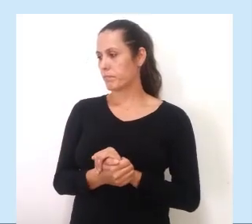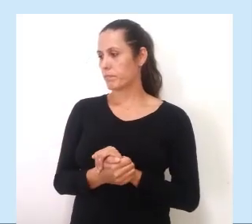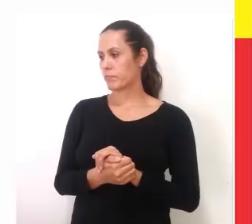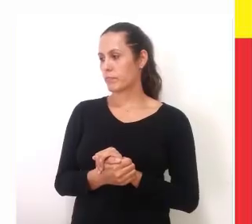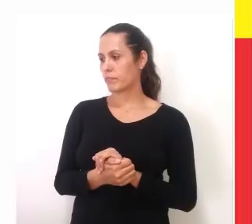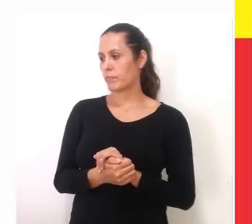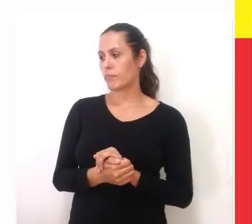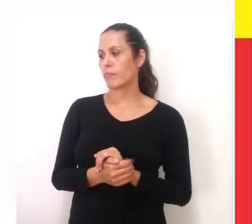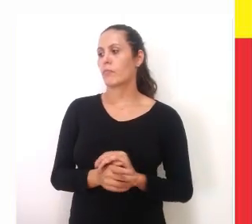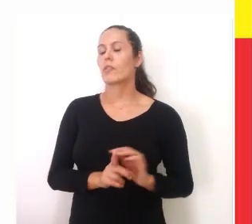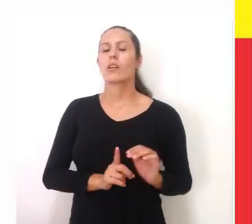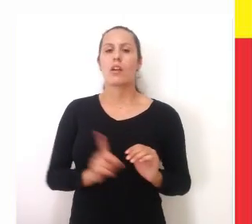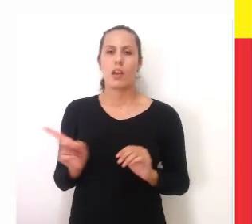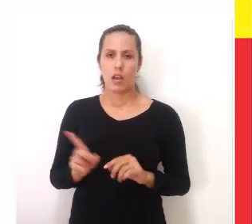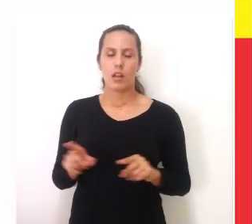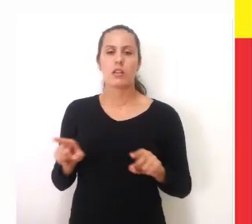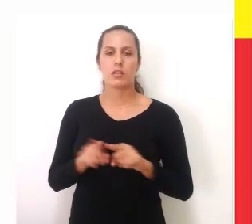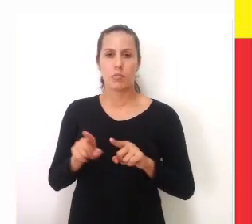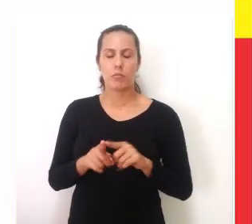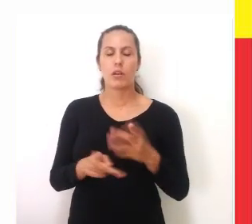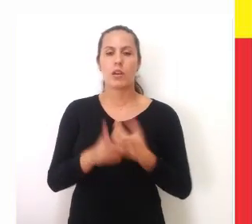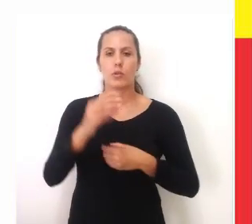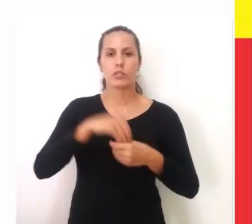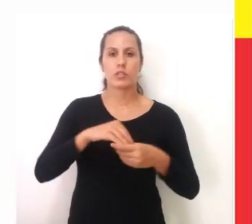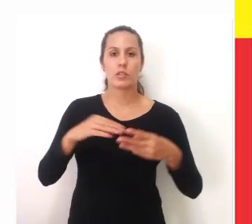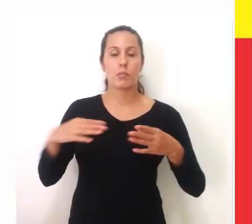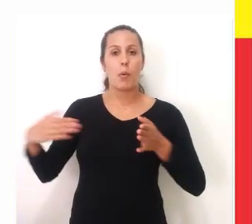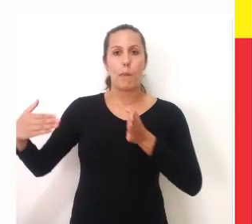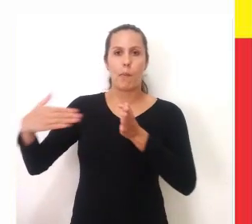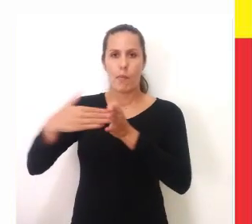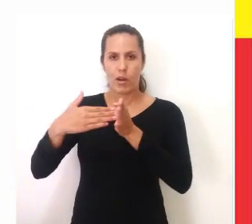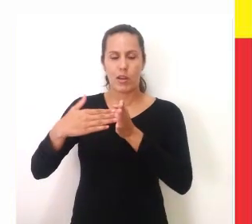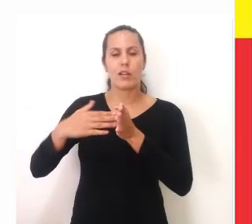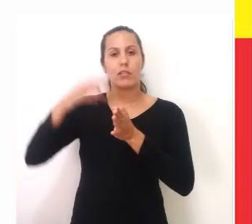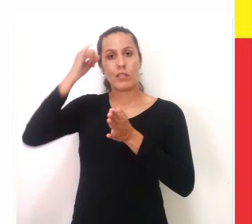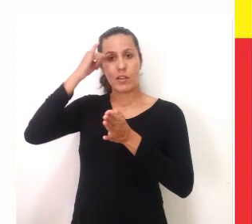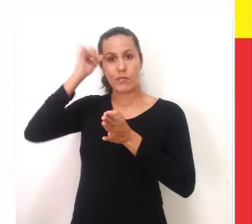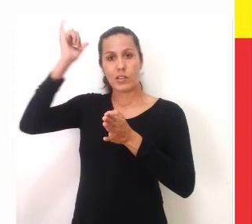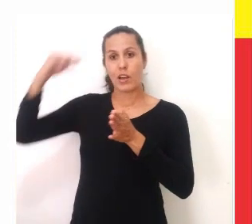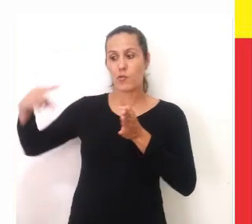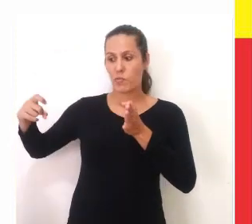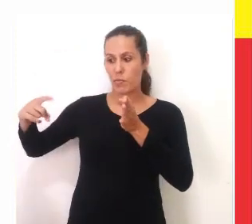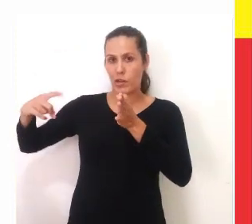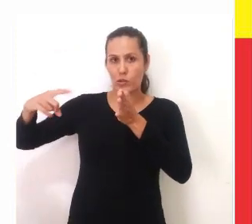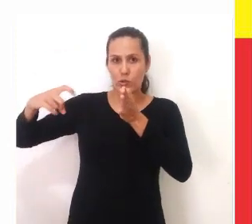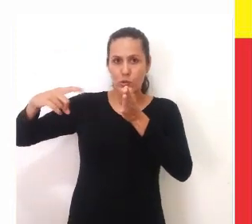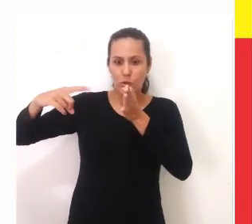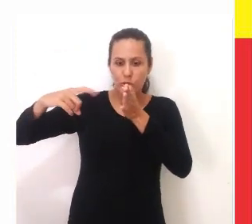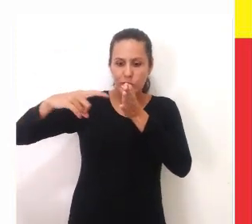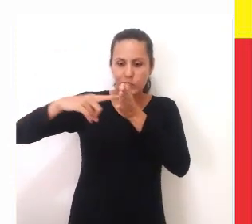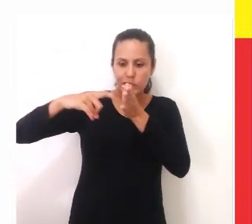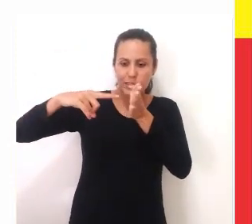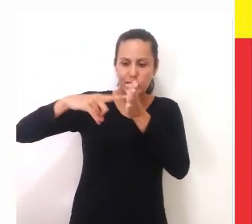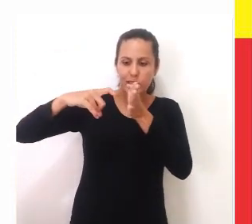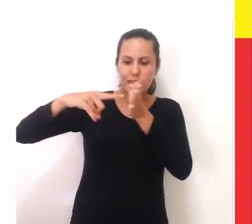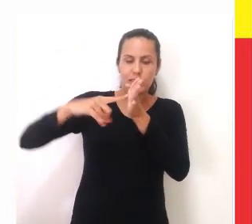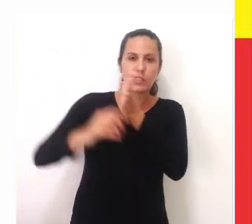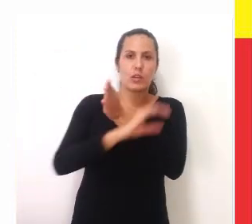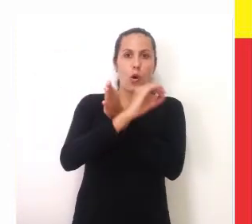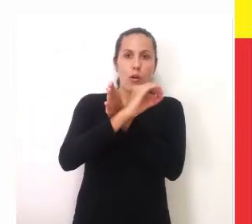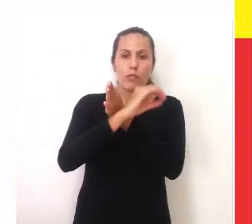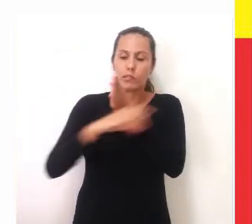barreira. Vejam a imagem. O diafragma também vai evitar que